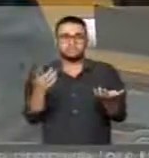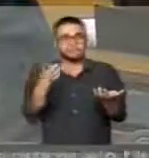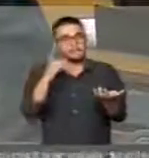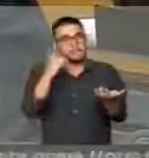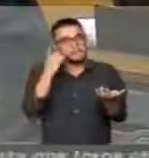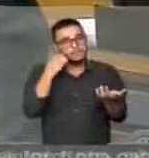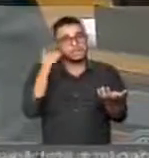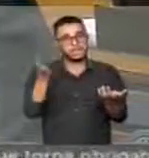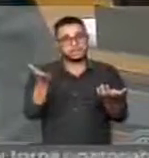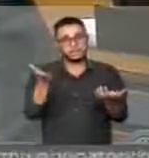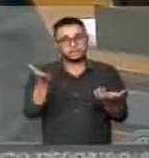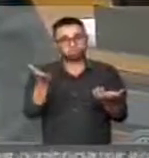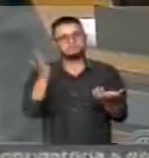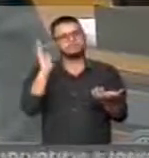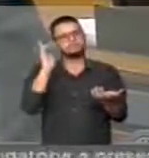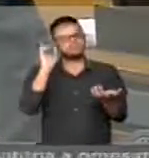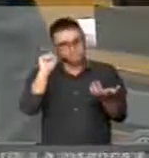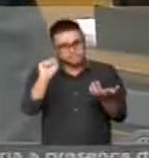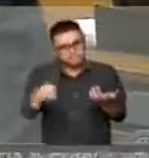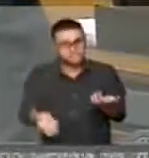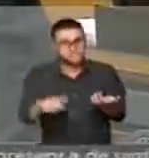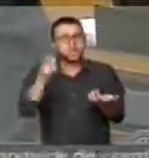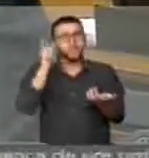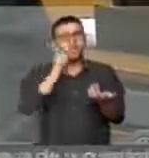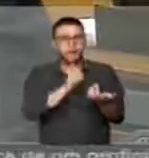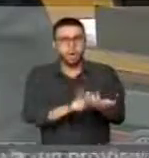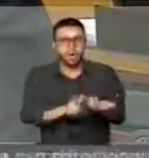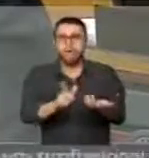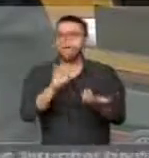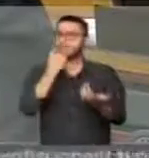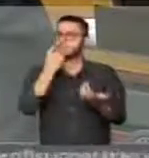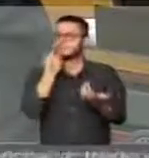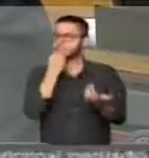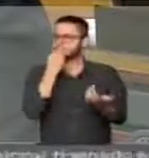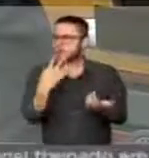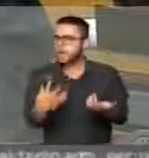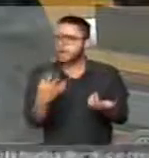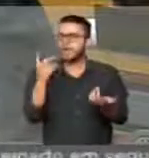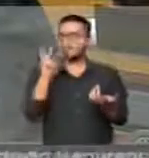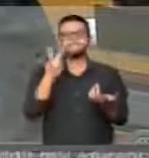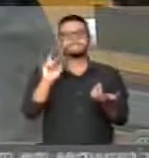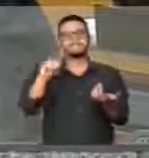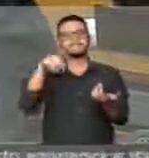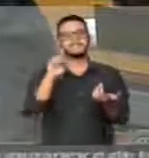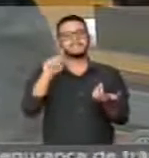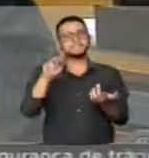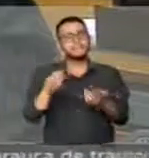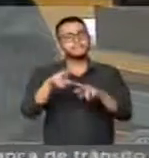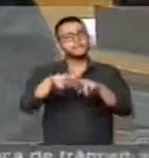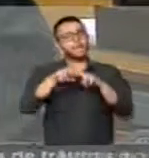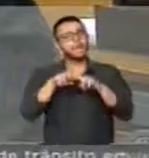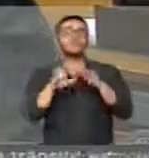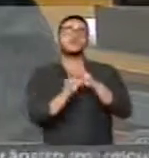sim, beneficiário e beneficiado por recursos oriundos da corrupção.